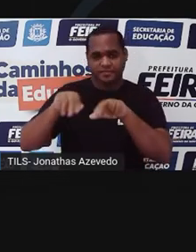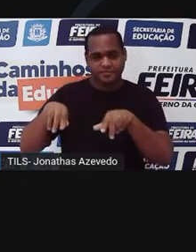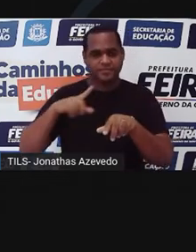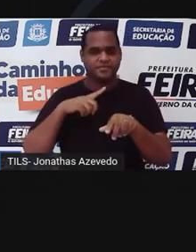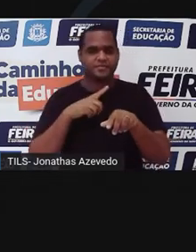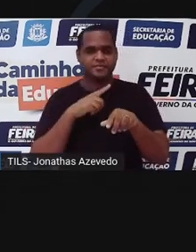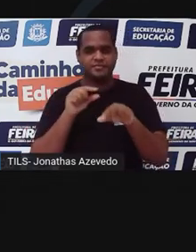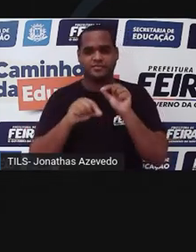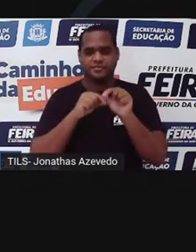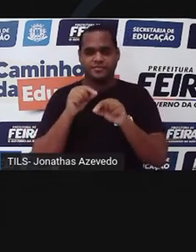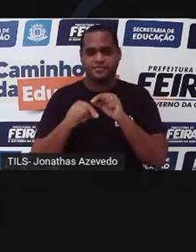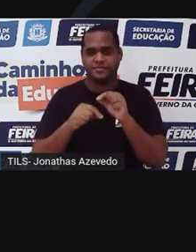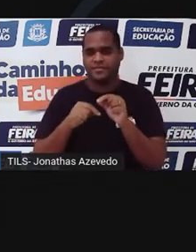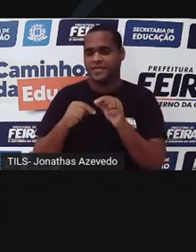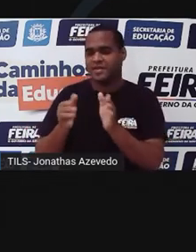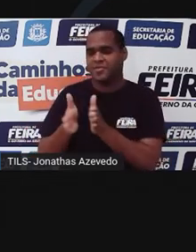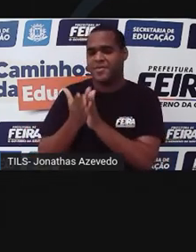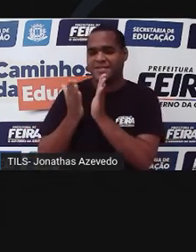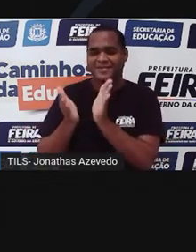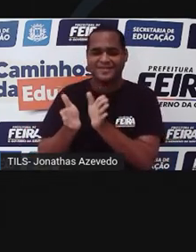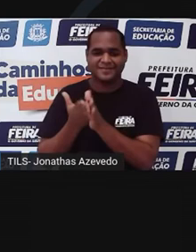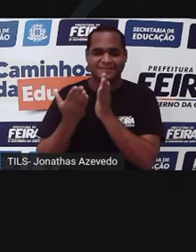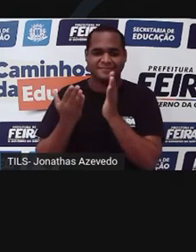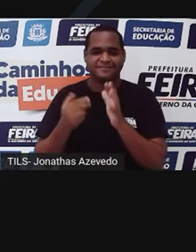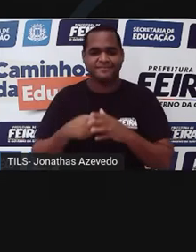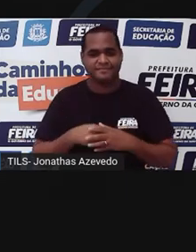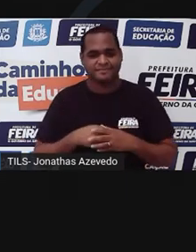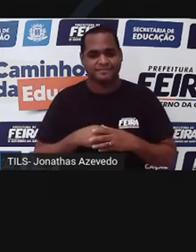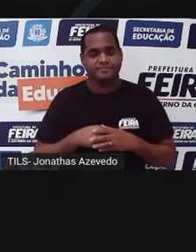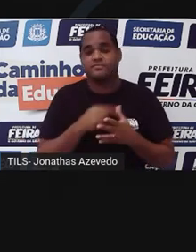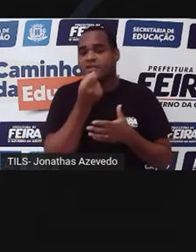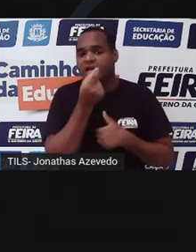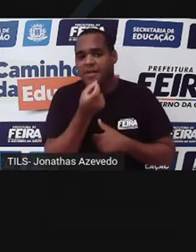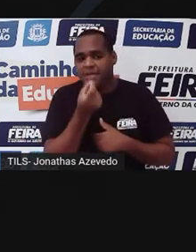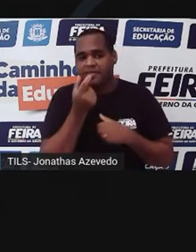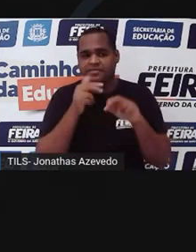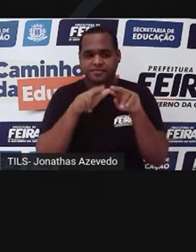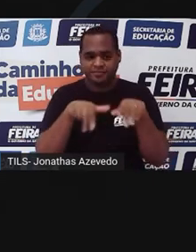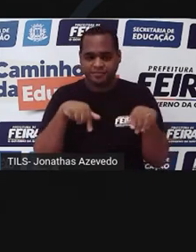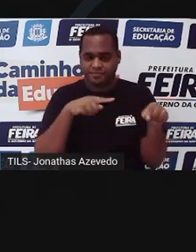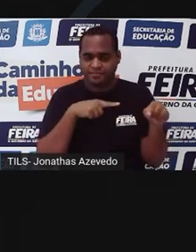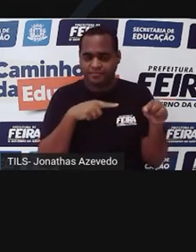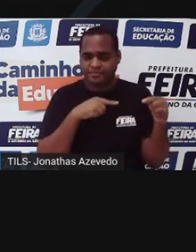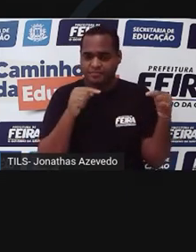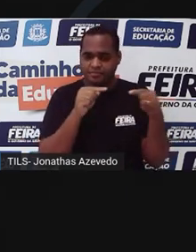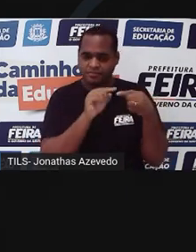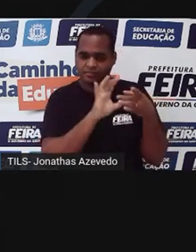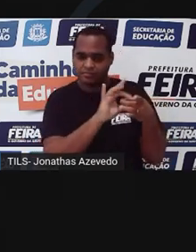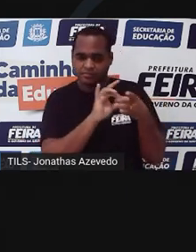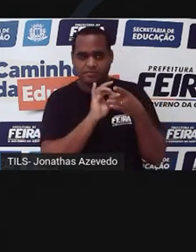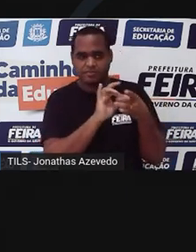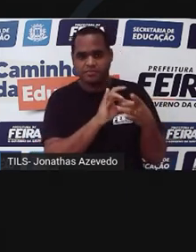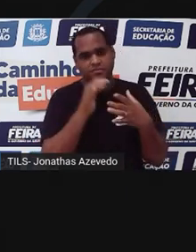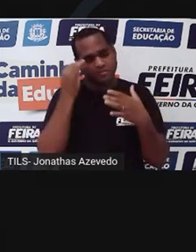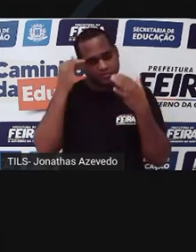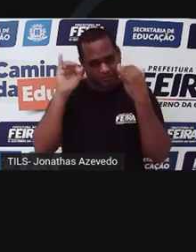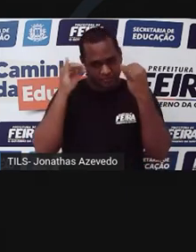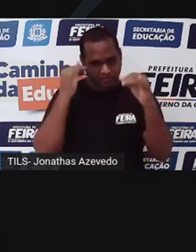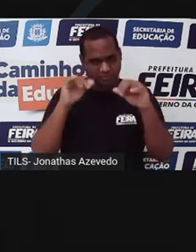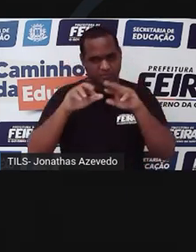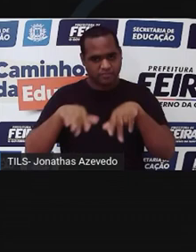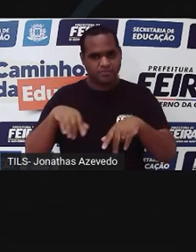vende classes sociais mais pobres vírgulas são ótimas aliadas para evitar a gravidez